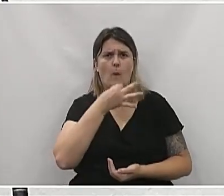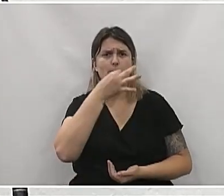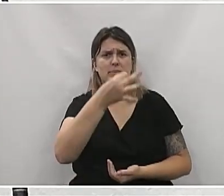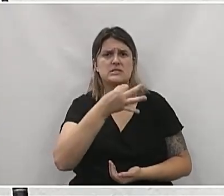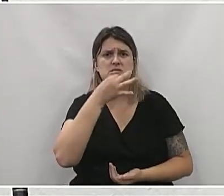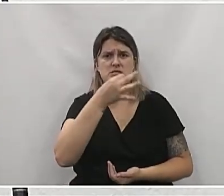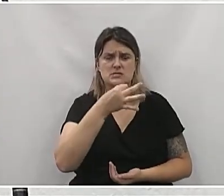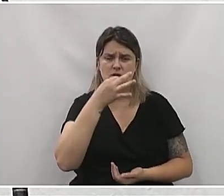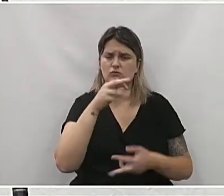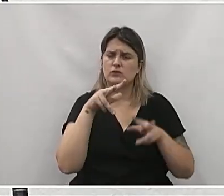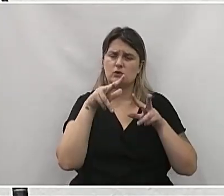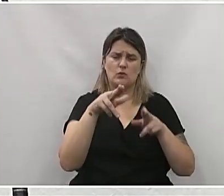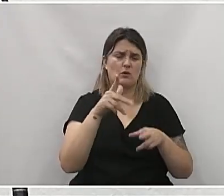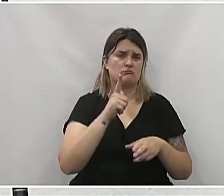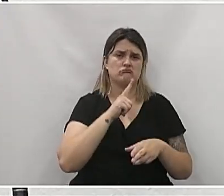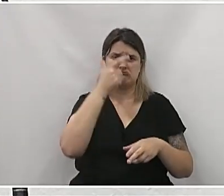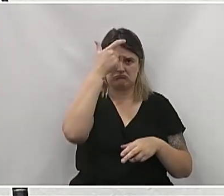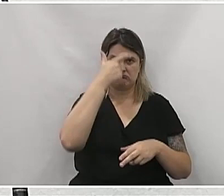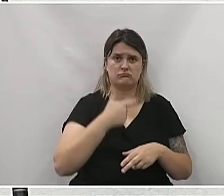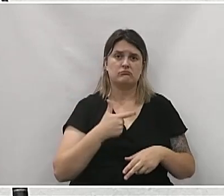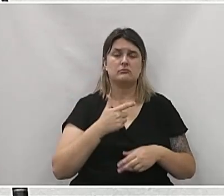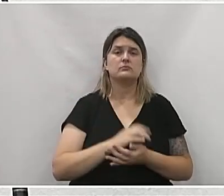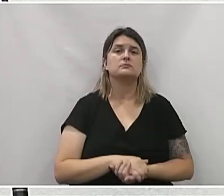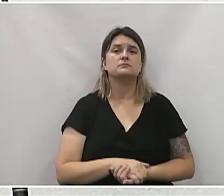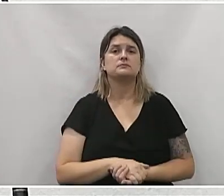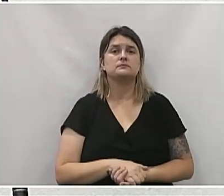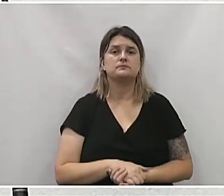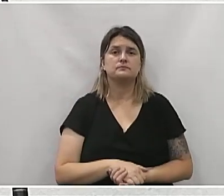tive aqui dentro e qual eu tenho